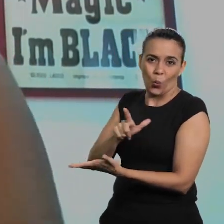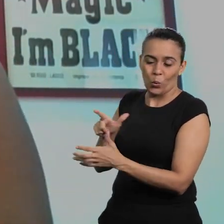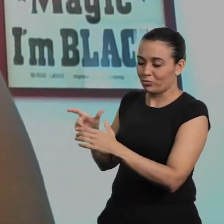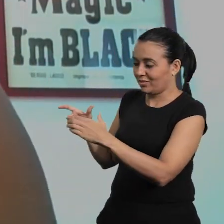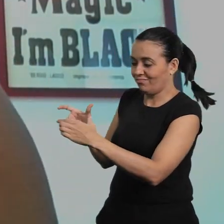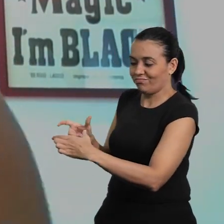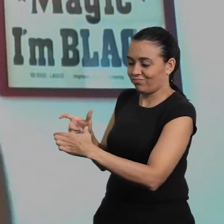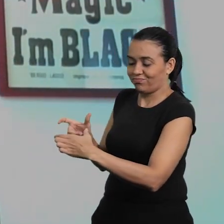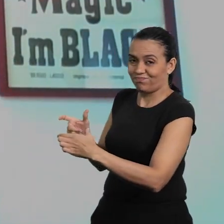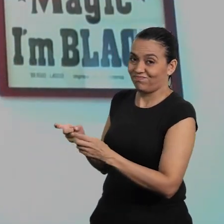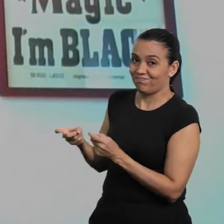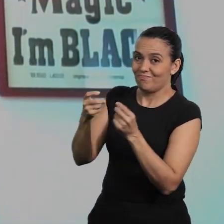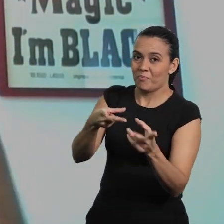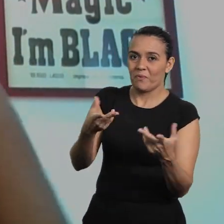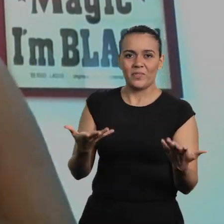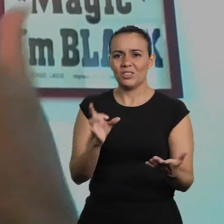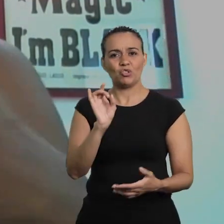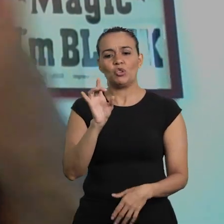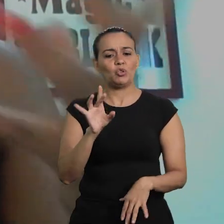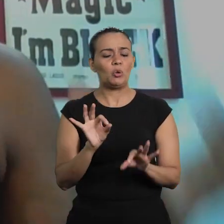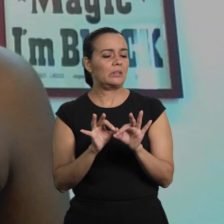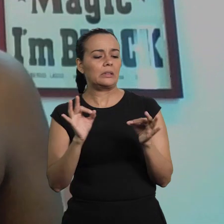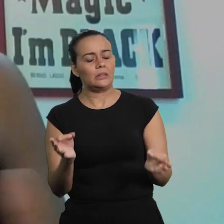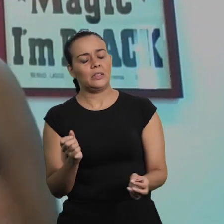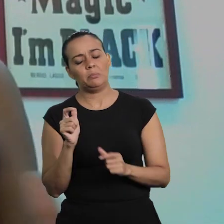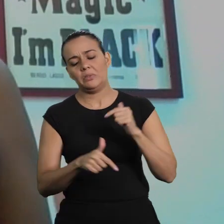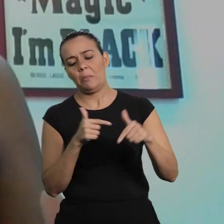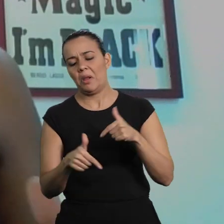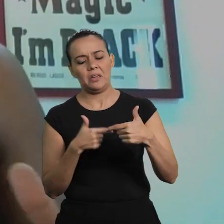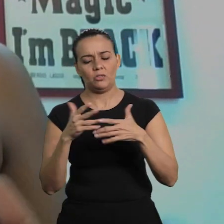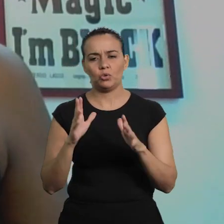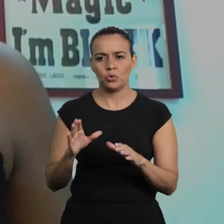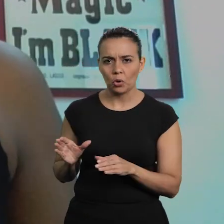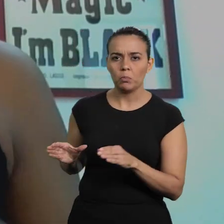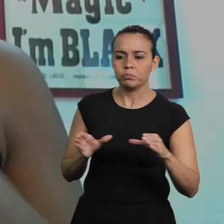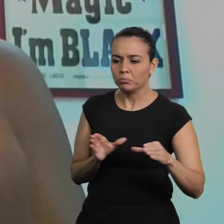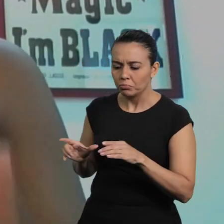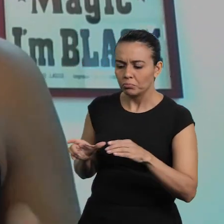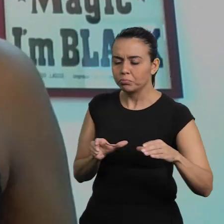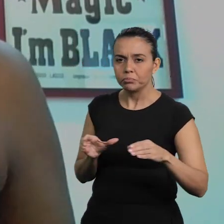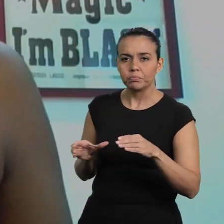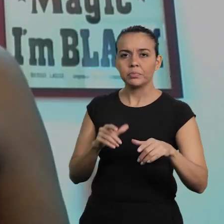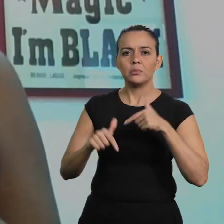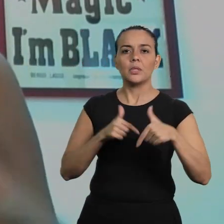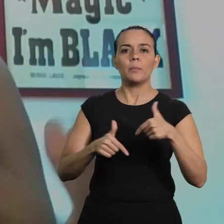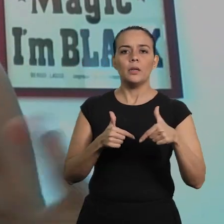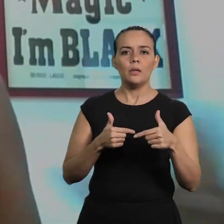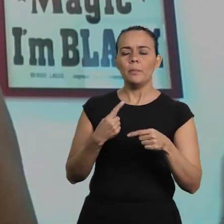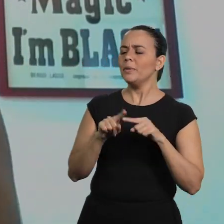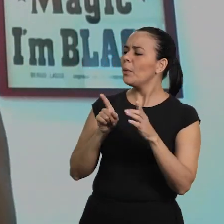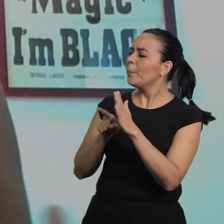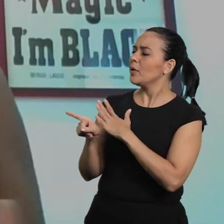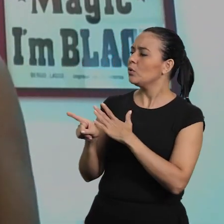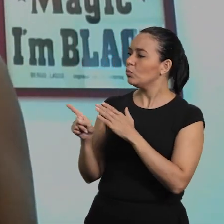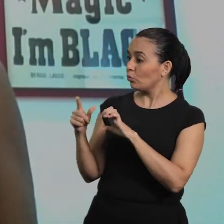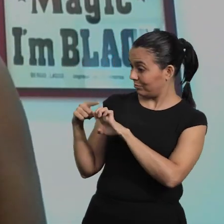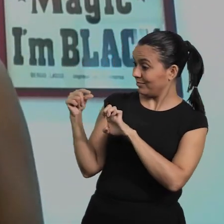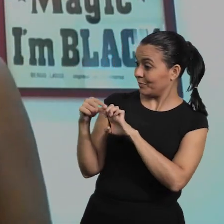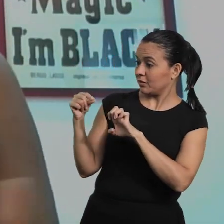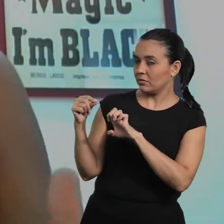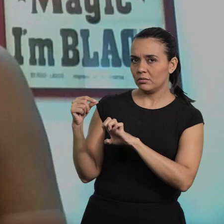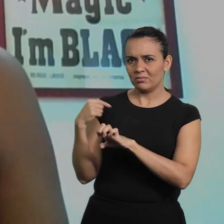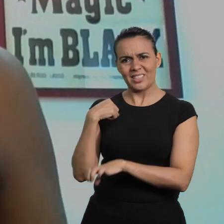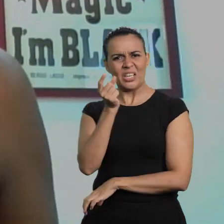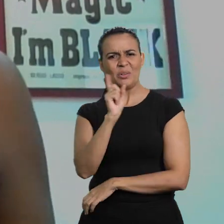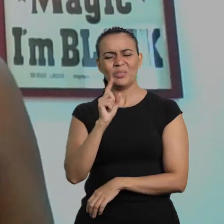fazer as primeiras marmitas para comercialização, e aí com o tempo foi se desenvolvendo. E se eu questiono, mas e o seu empreendimento? Não, mas não é um